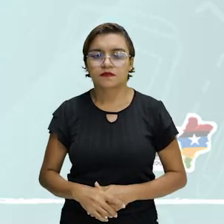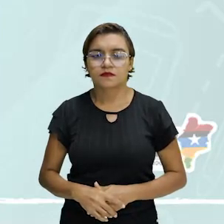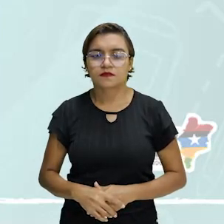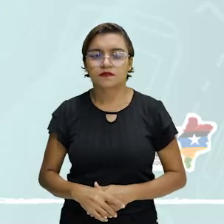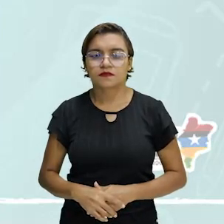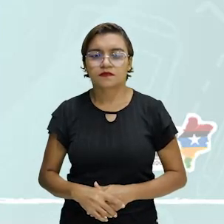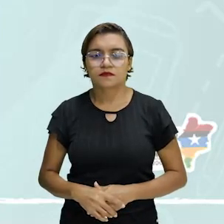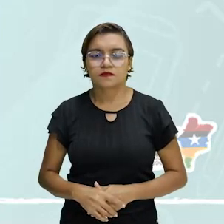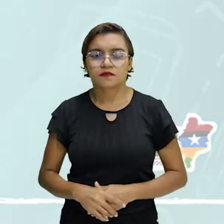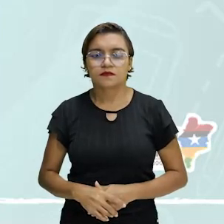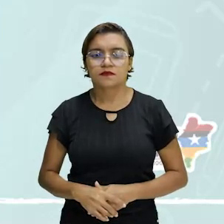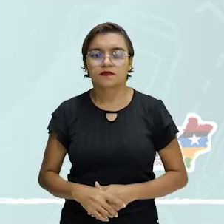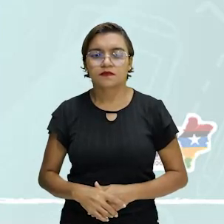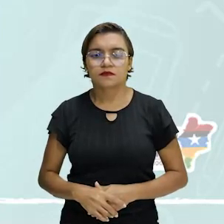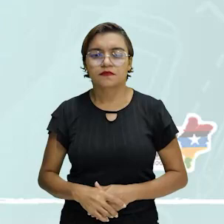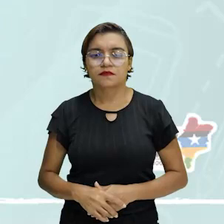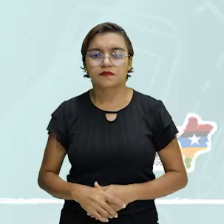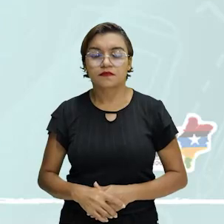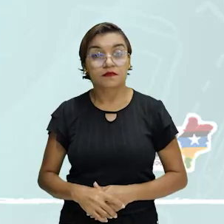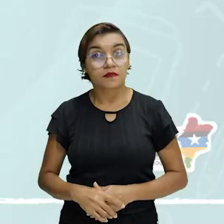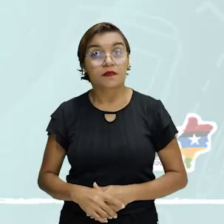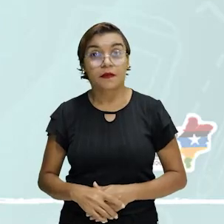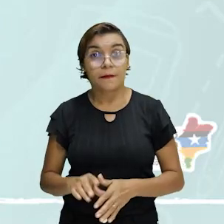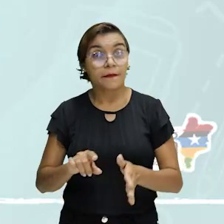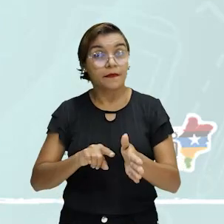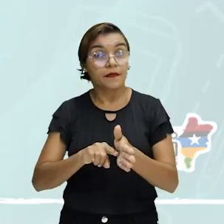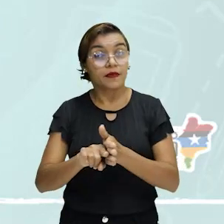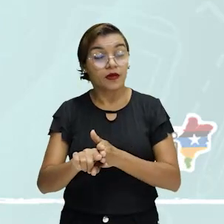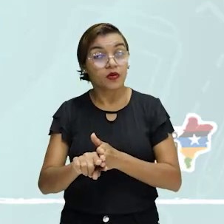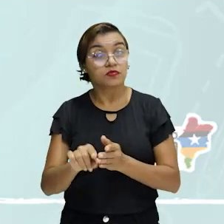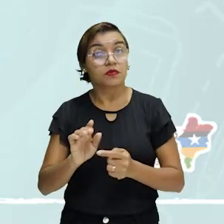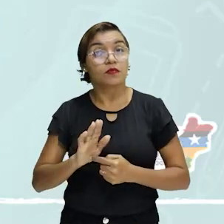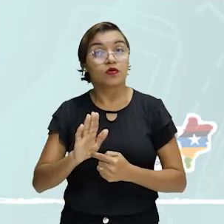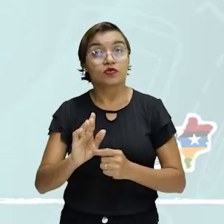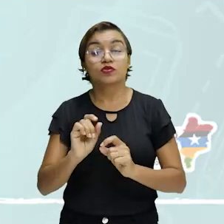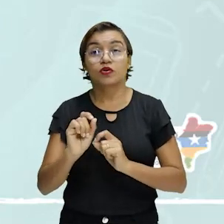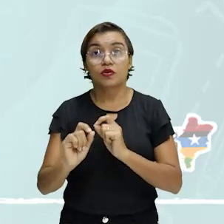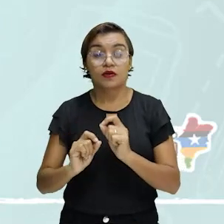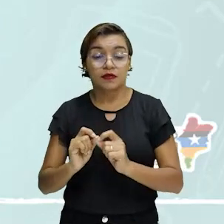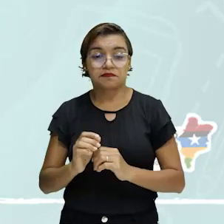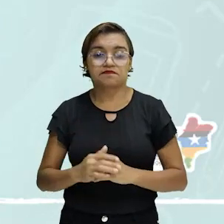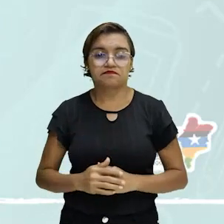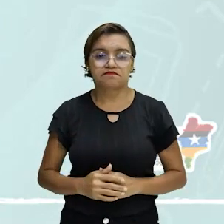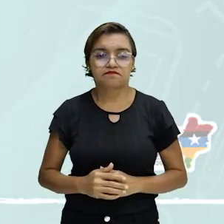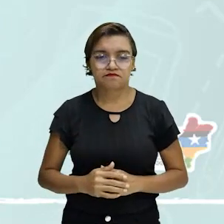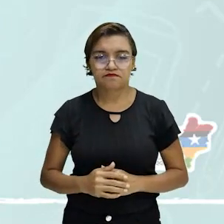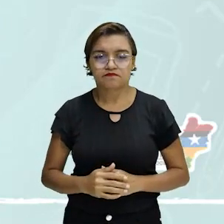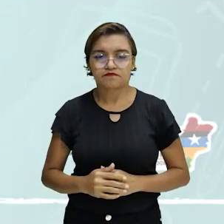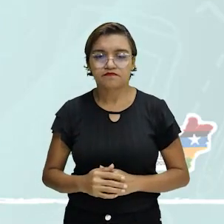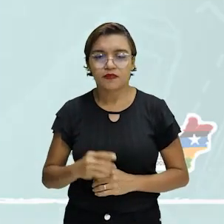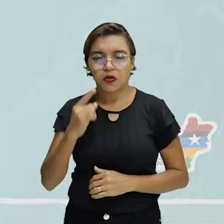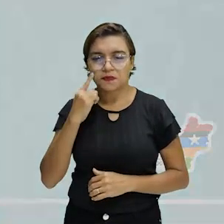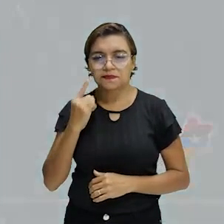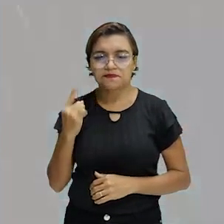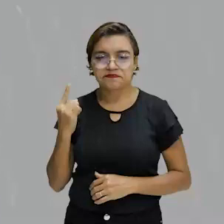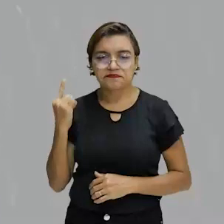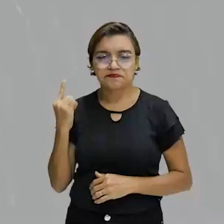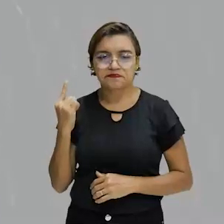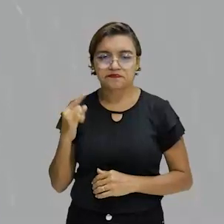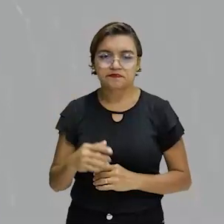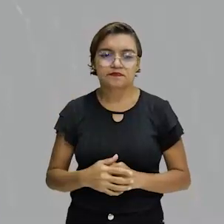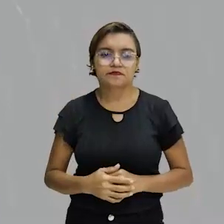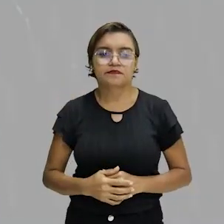massa da peça Vamos à pergunta esse processo de deterioração ocorre em função